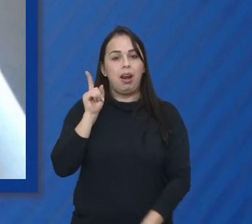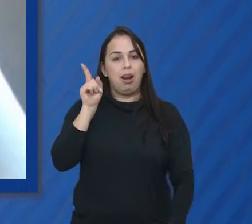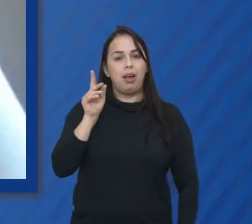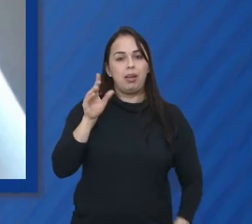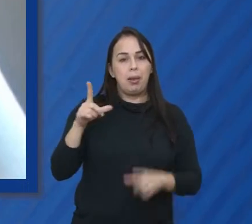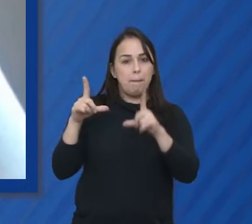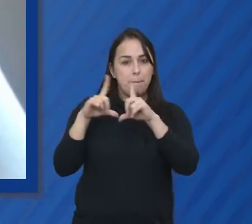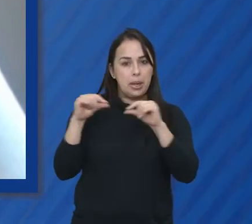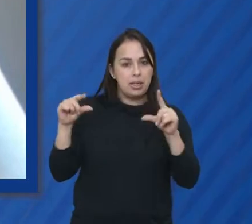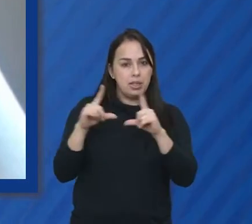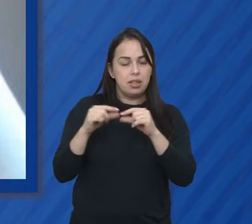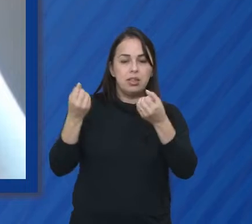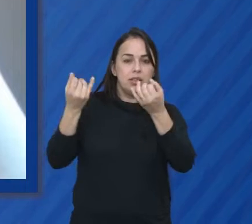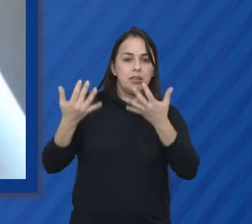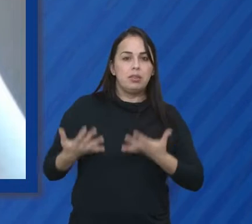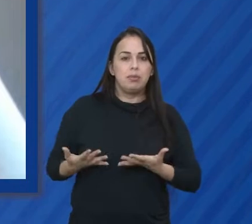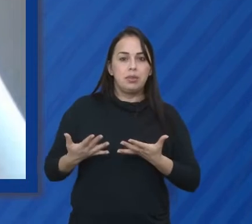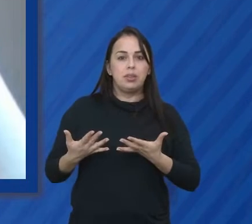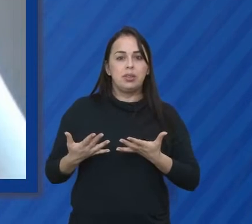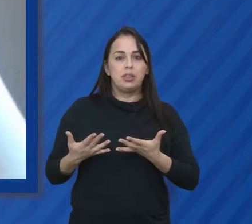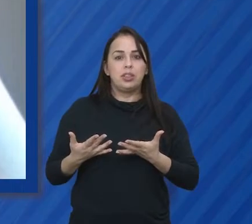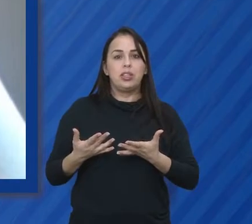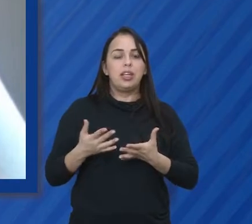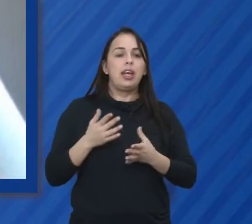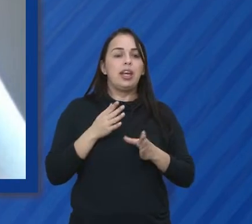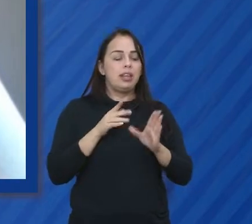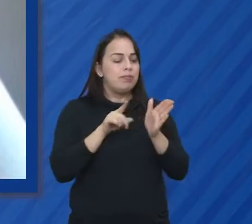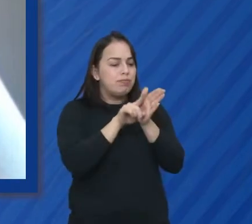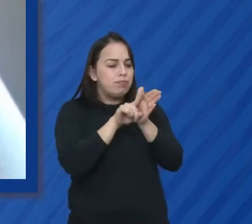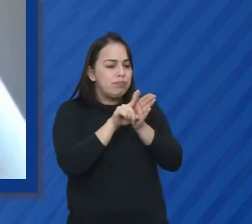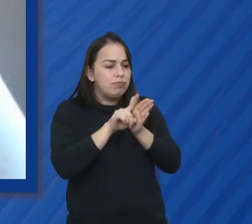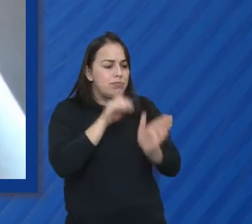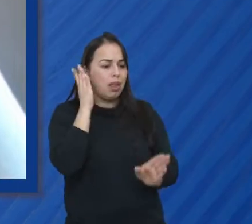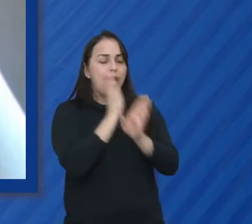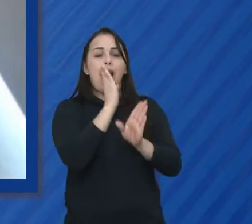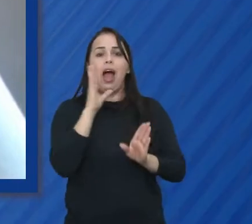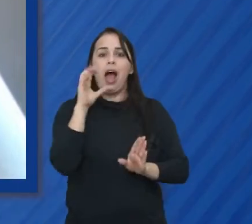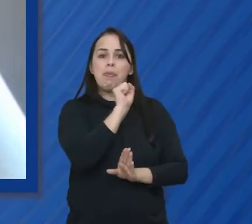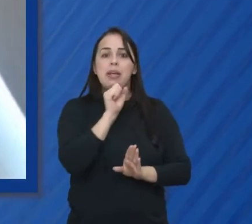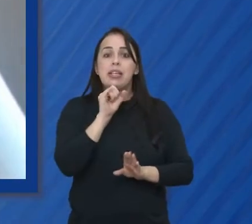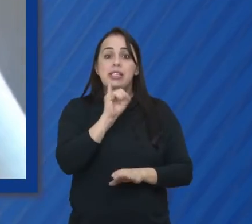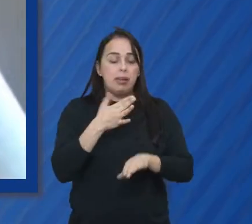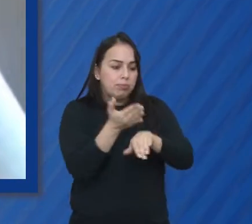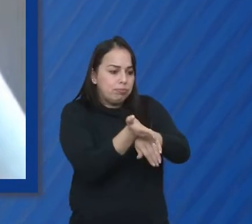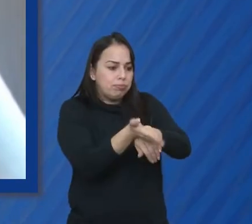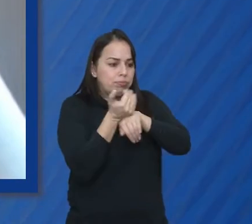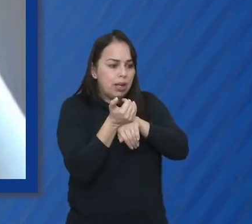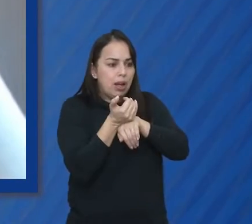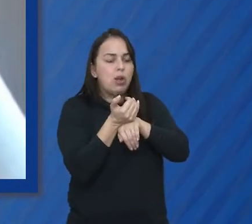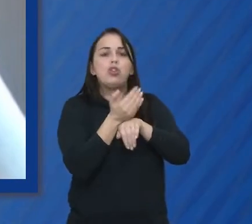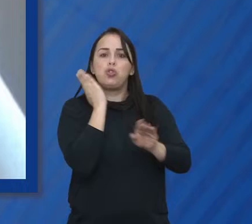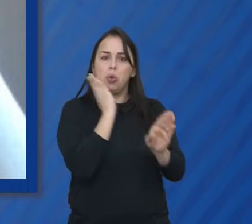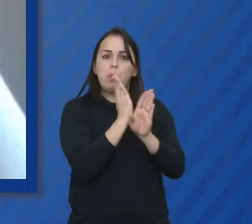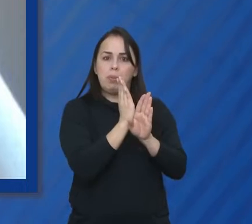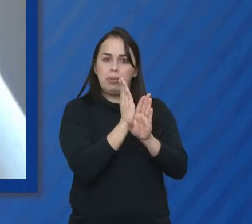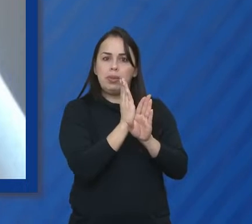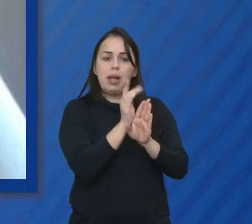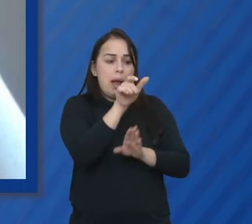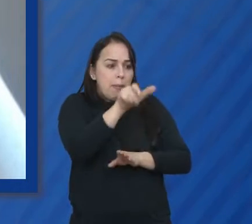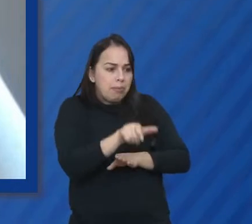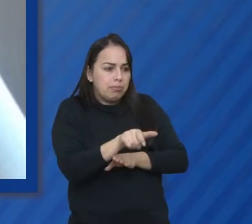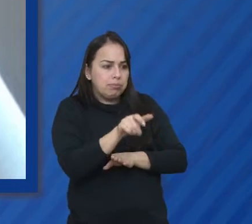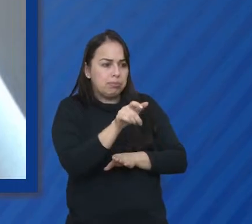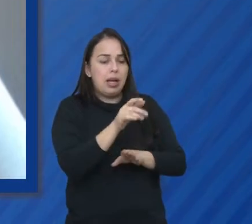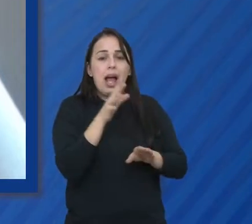Brasília, que fala exatamente sobre a facilitação diagnóstica, né? Que quanto mais cedo a gente conseguir diagnosticar uma pessoa